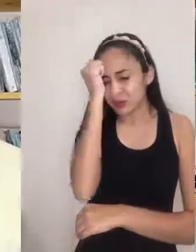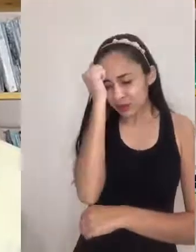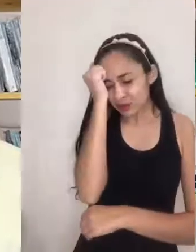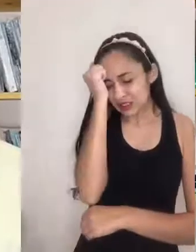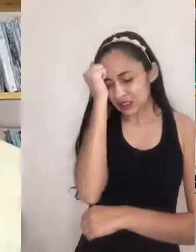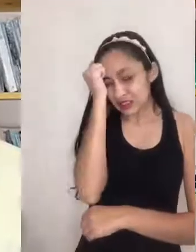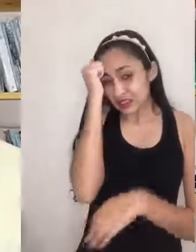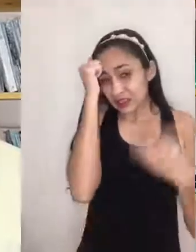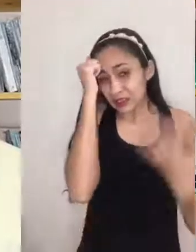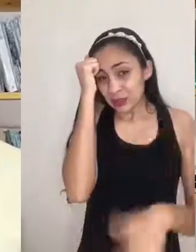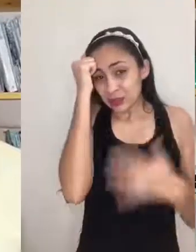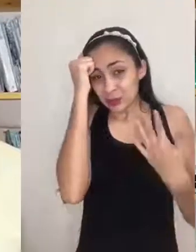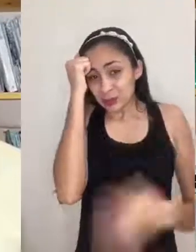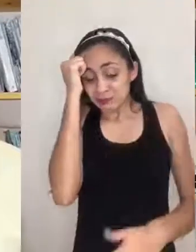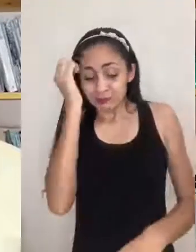pecados.